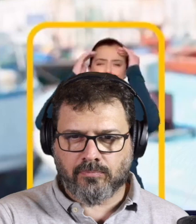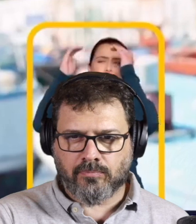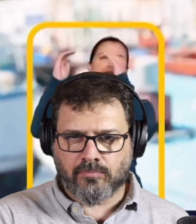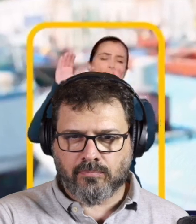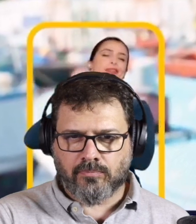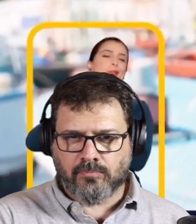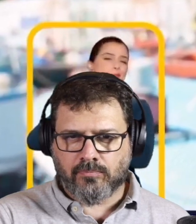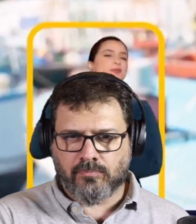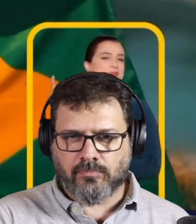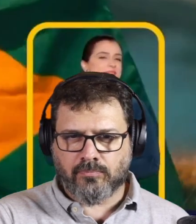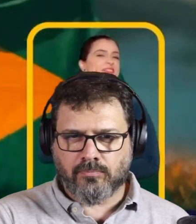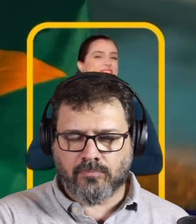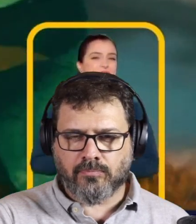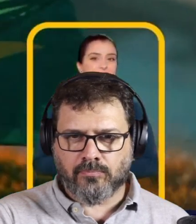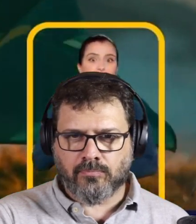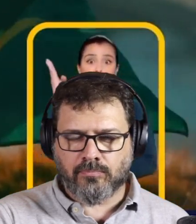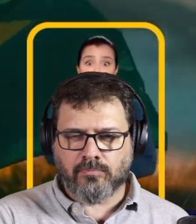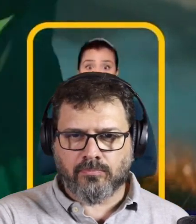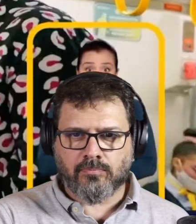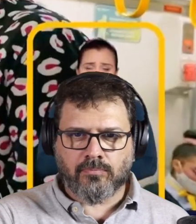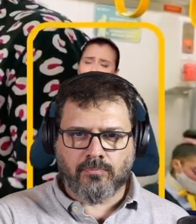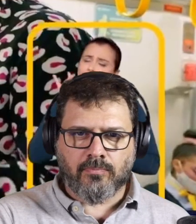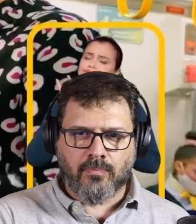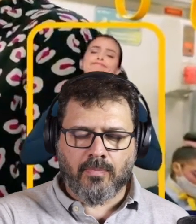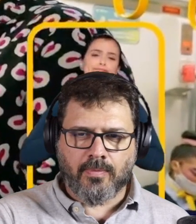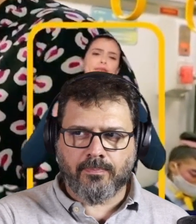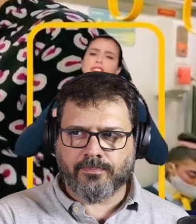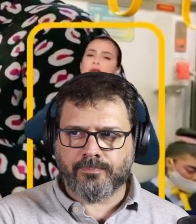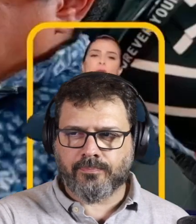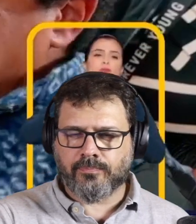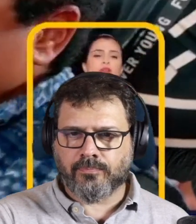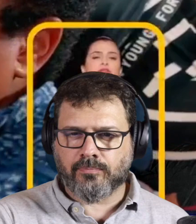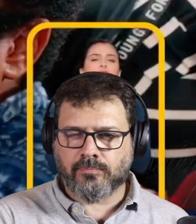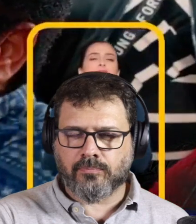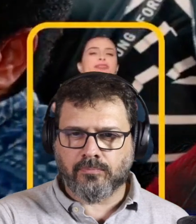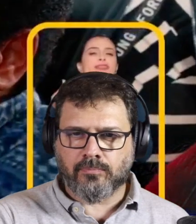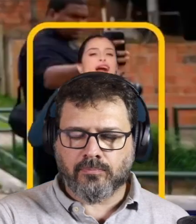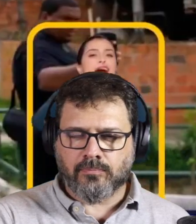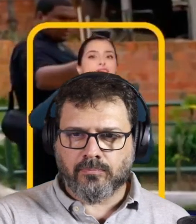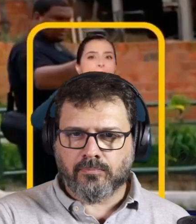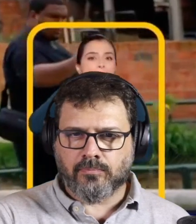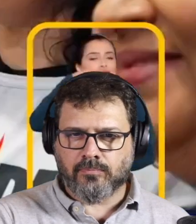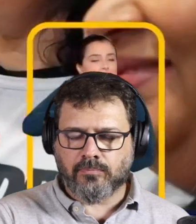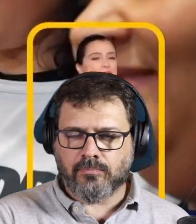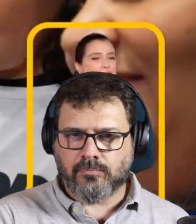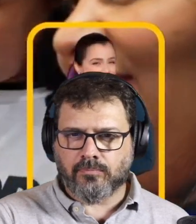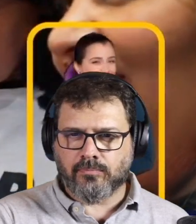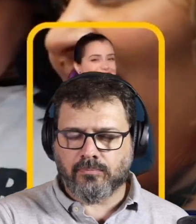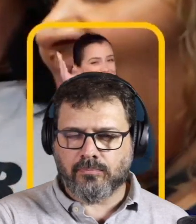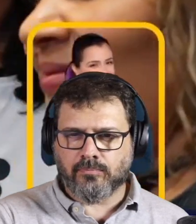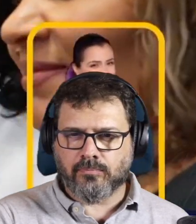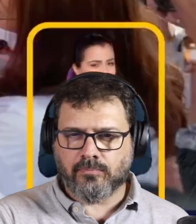E ela vem passando isso pra gente. O Brasil que verdadeiramente precisa mudar, precisa da sensibilidade e da alma das mulheres